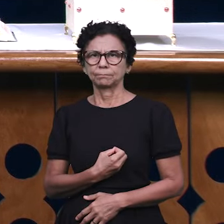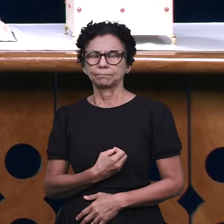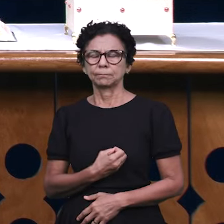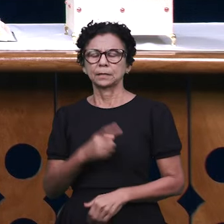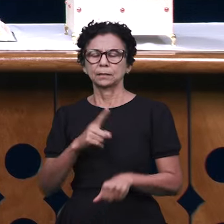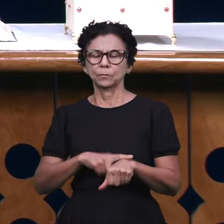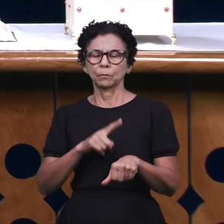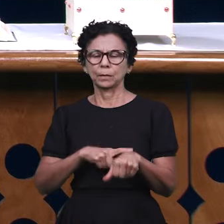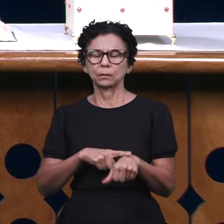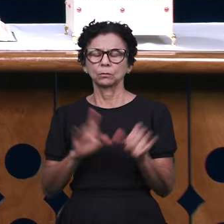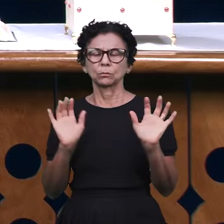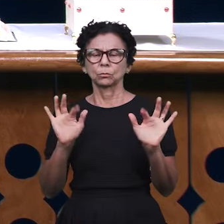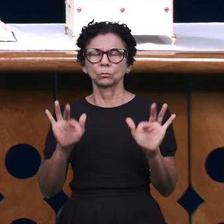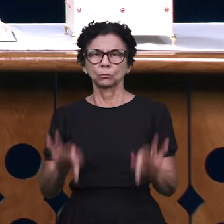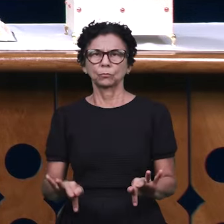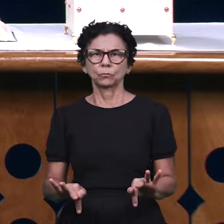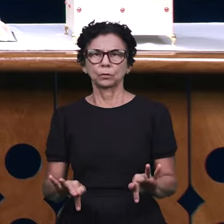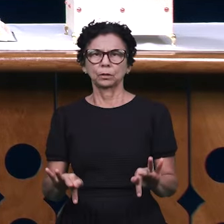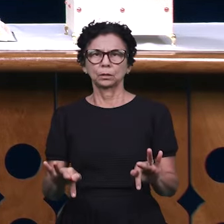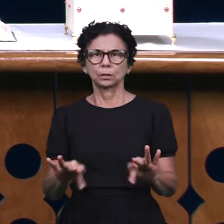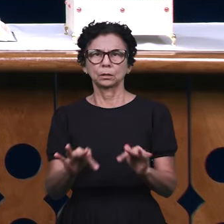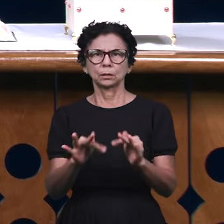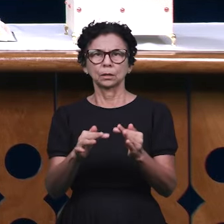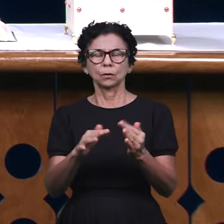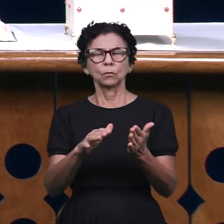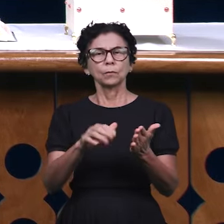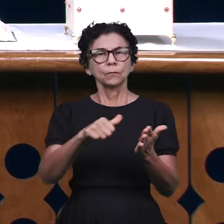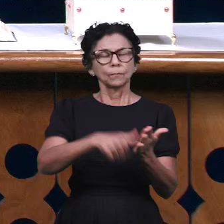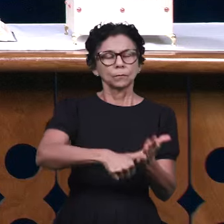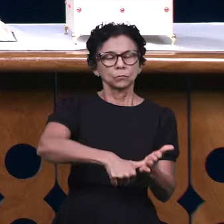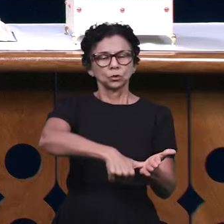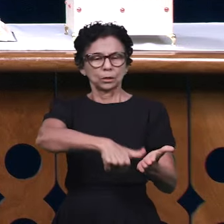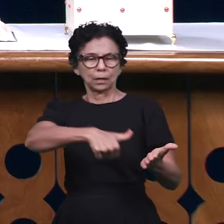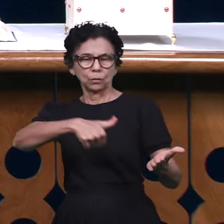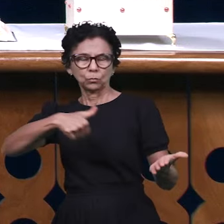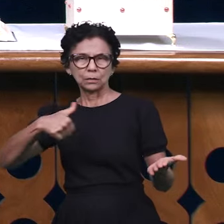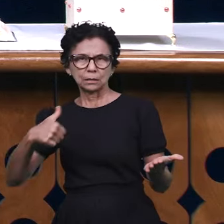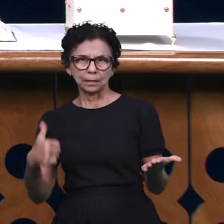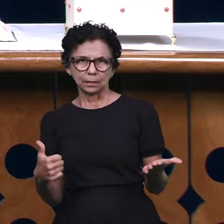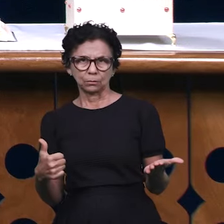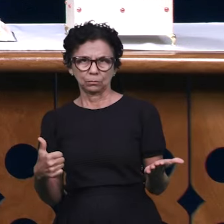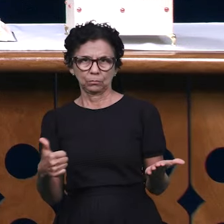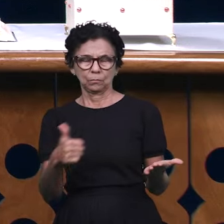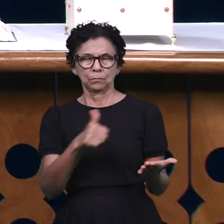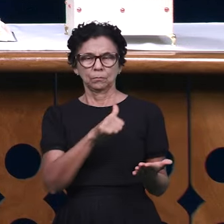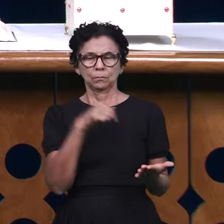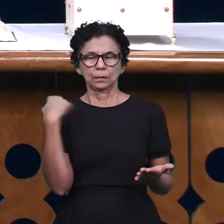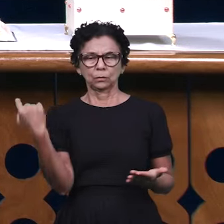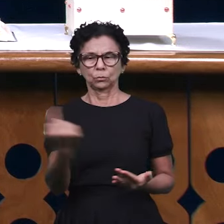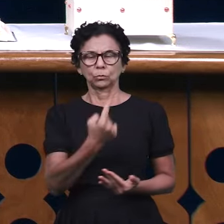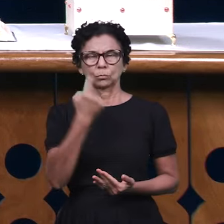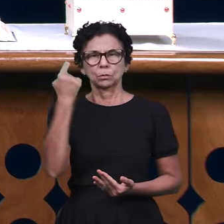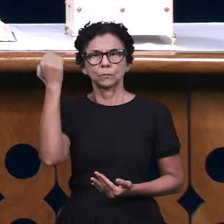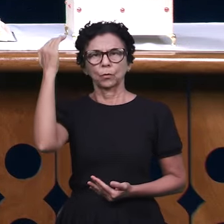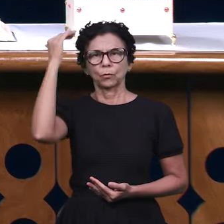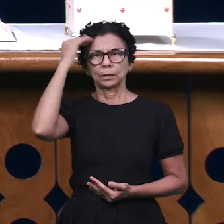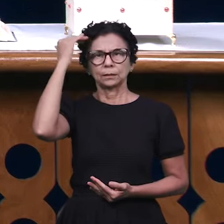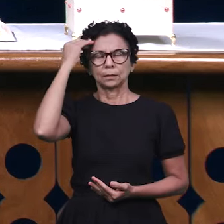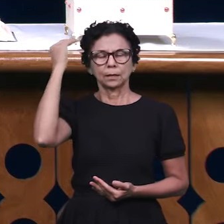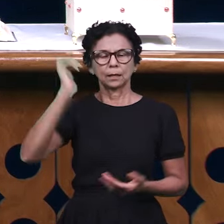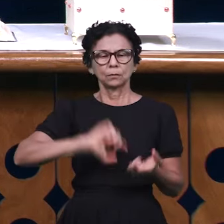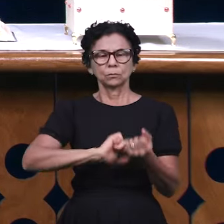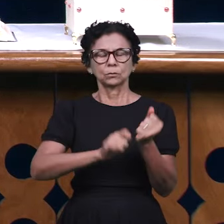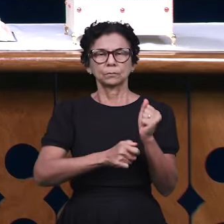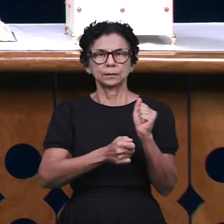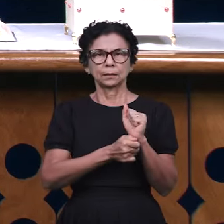hora, onde a palavra estará aberta àqueles que vão entender e vão se aprofundar